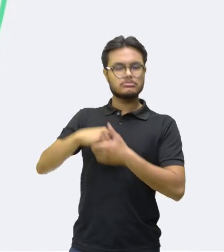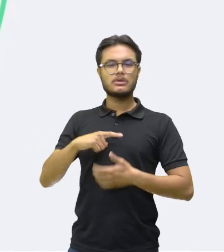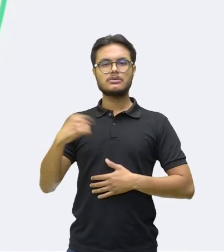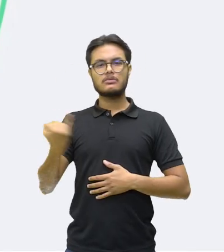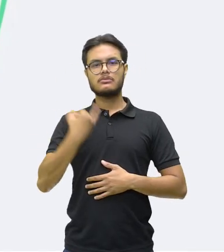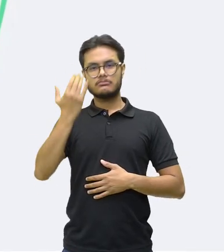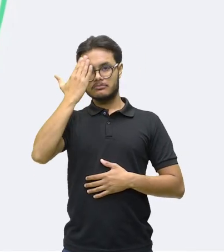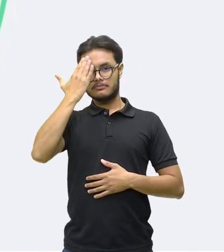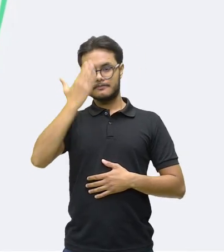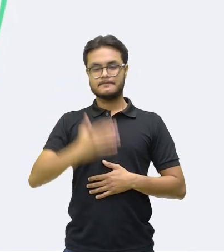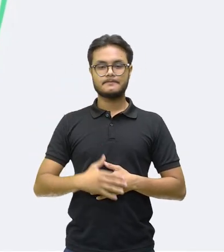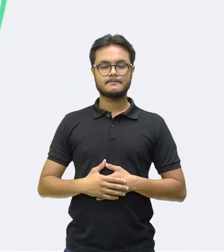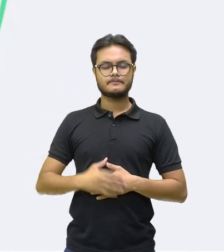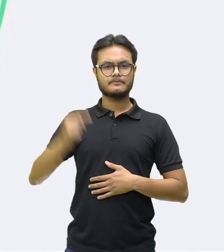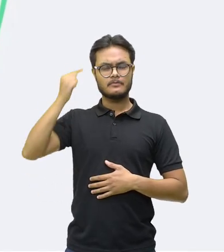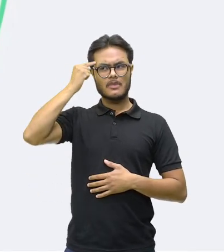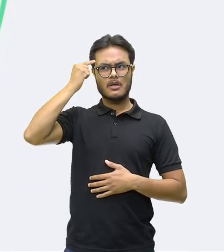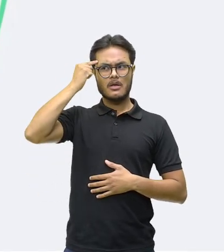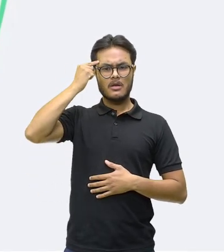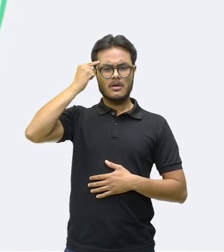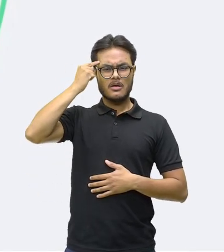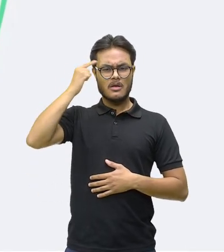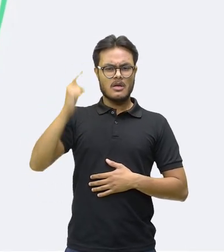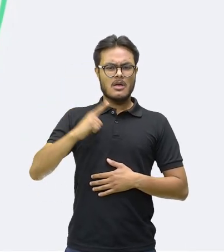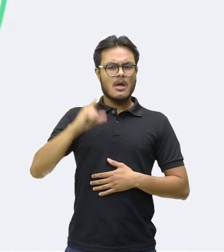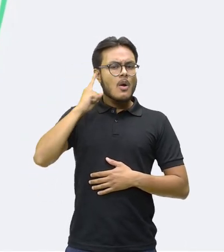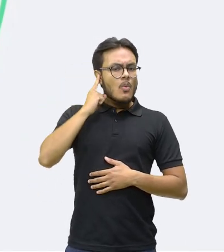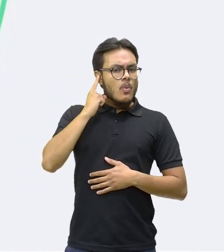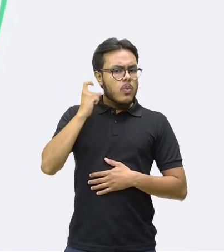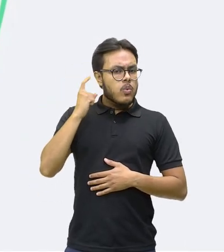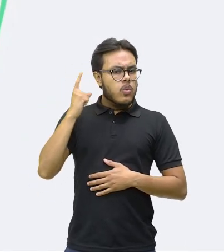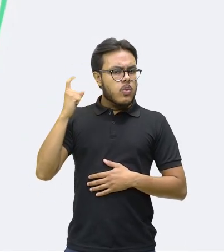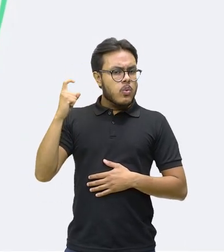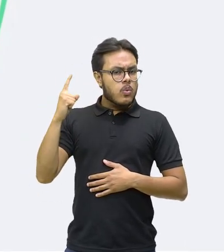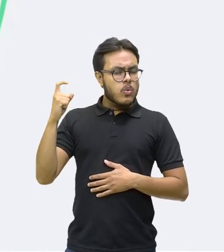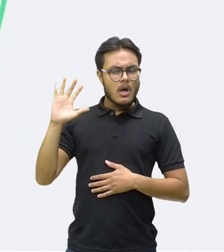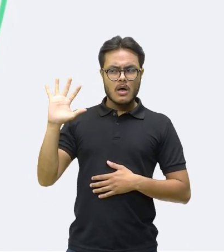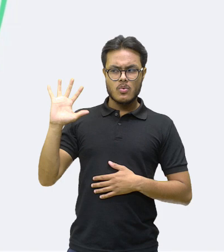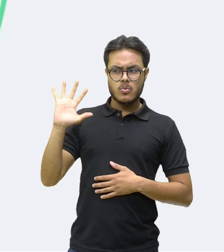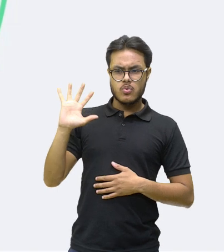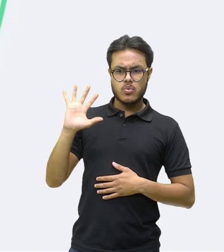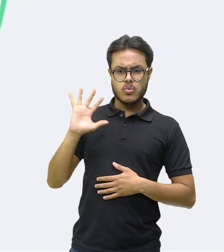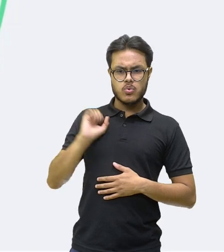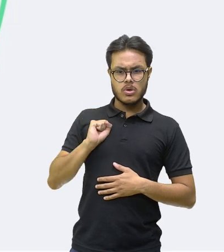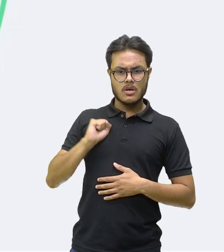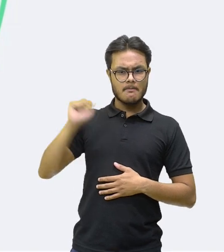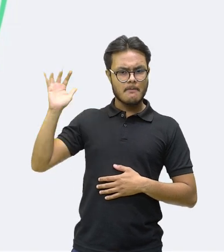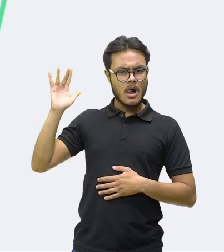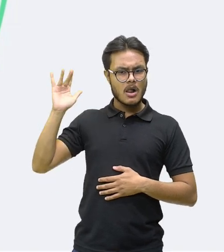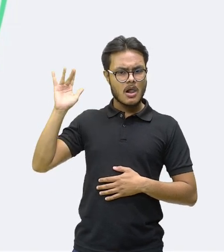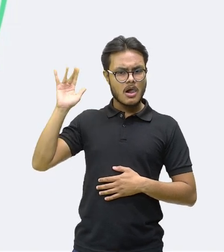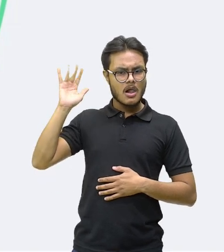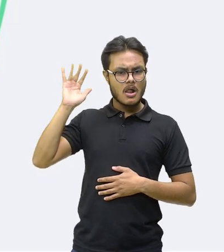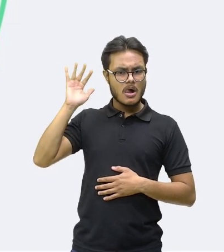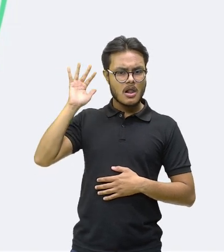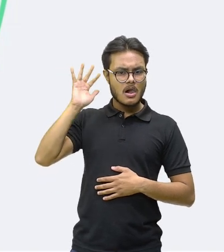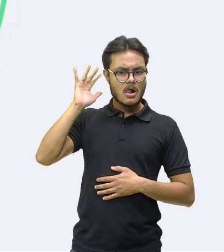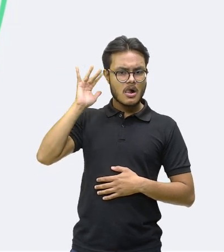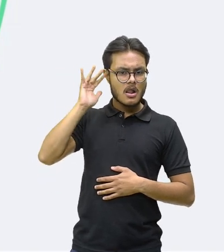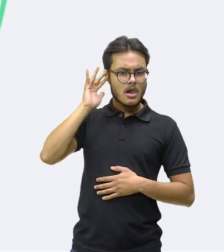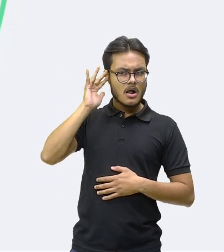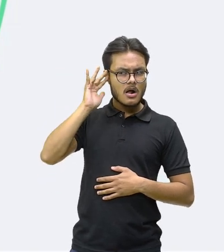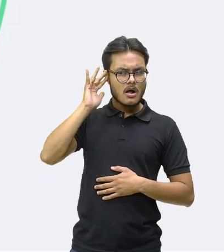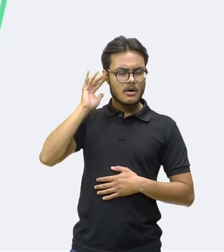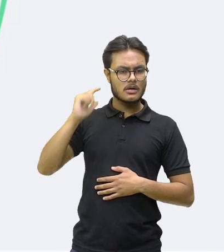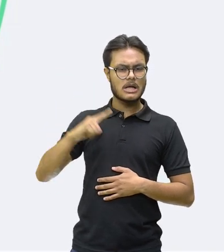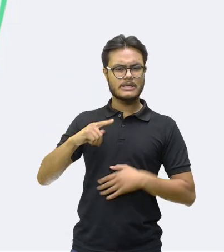certo? Aí você fica pensando, então quer dizer, pessoa, que a onda sonora que vem se propagando lá de fora passa para o canal auditivo, depois ela